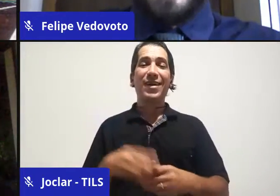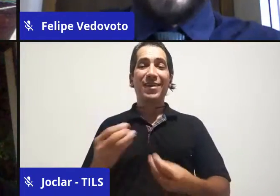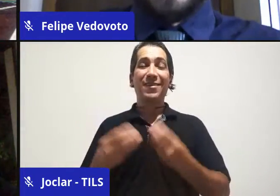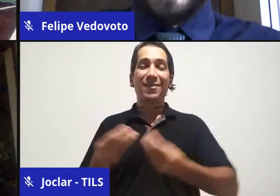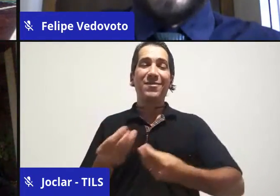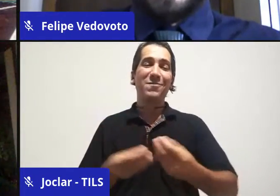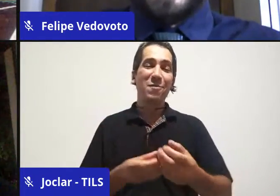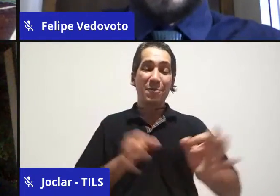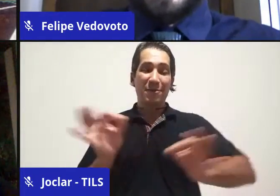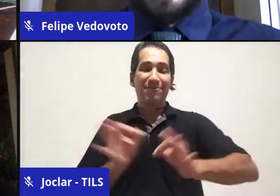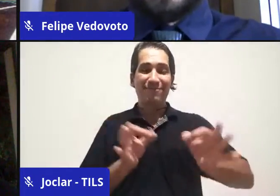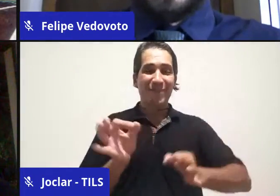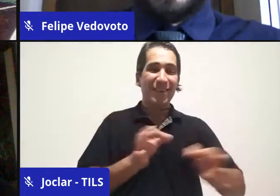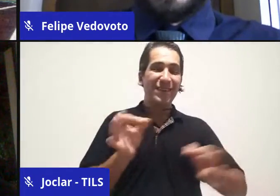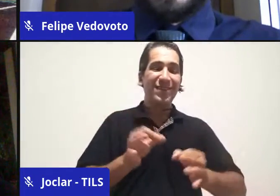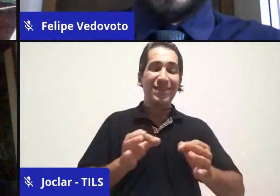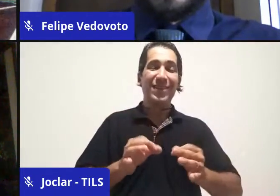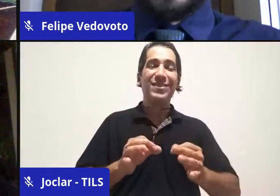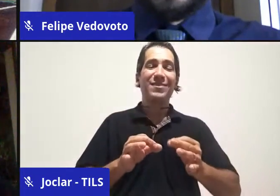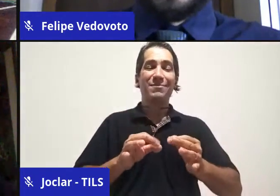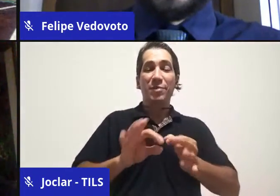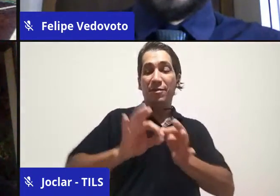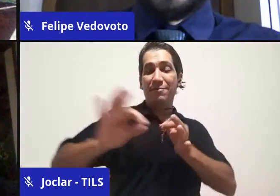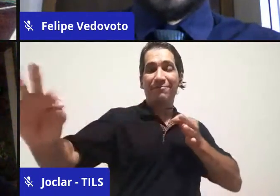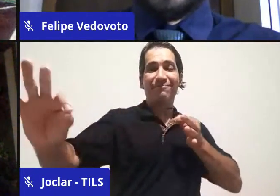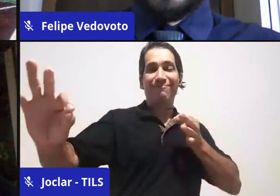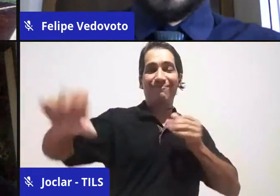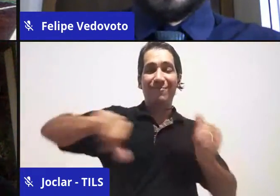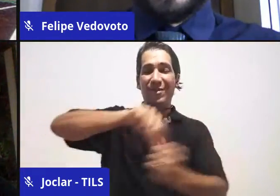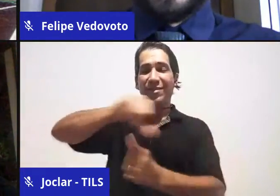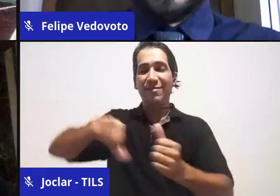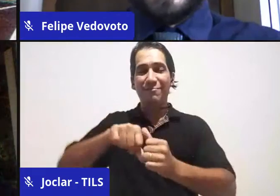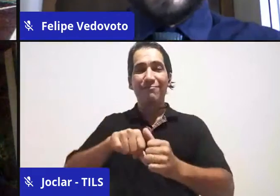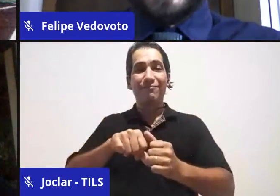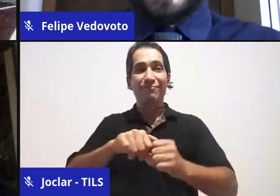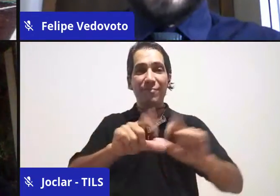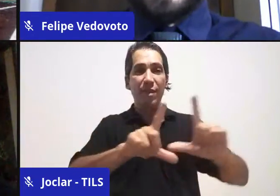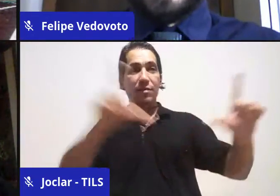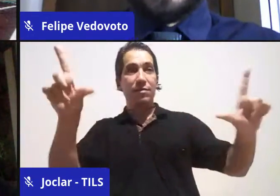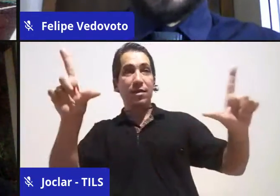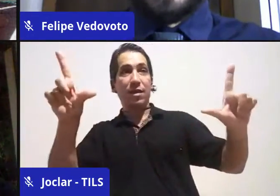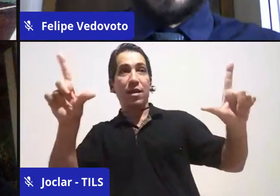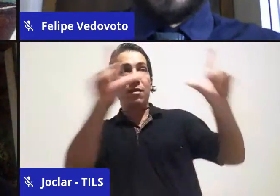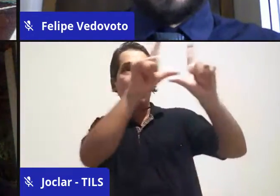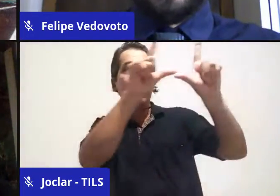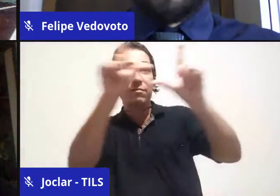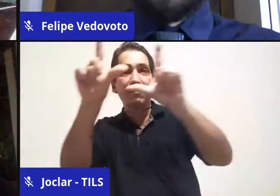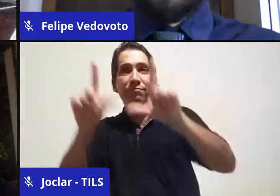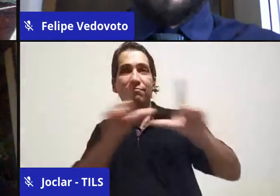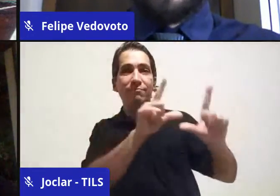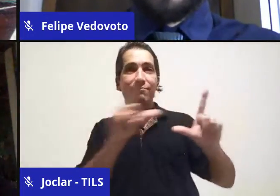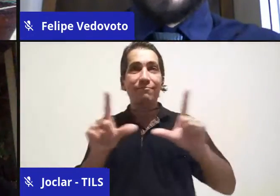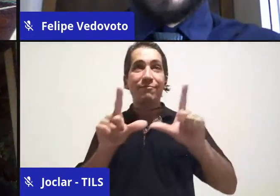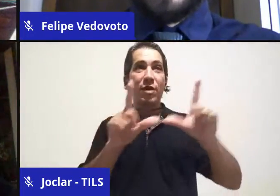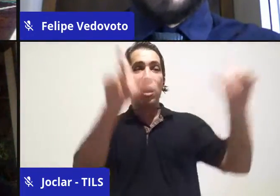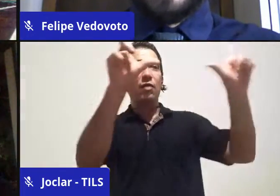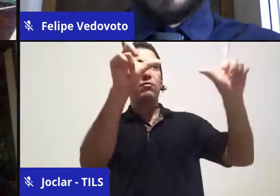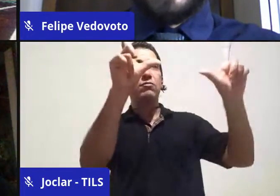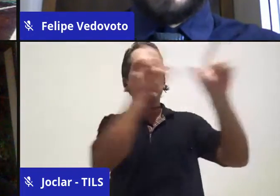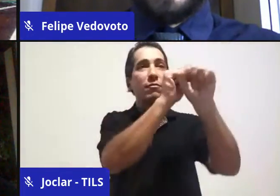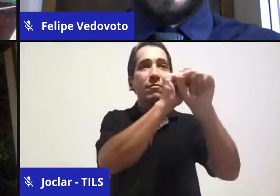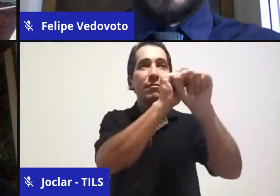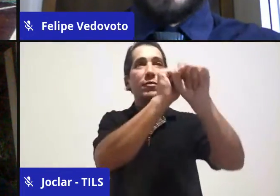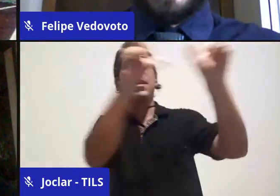muito dinâmico, então a gente fica aí nesses quadradinhos aí da tela, daqui a pouco um some, outro aparece, daqui a pouco o Marcelo